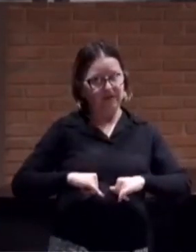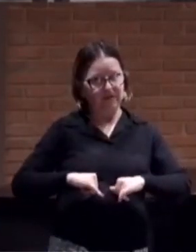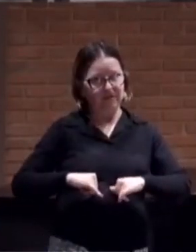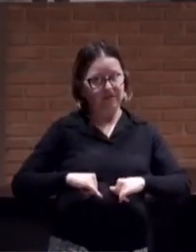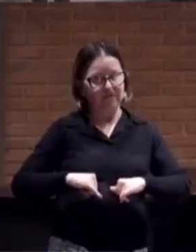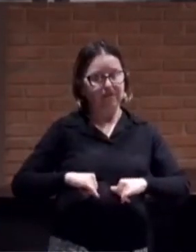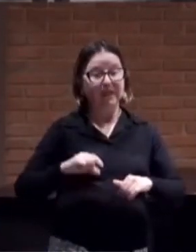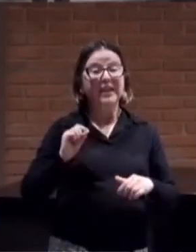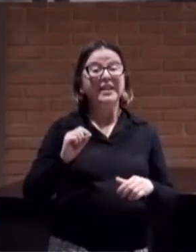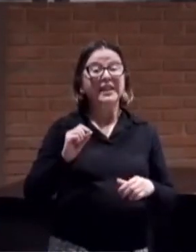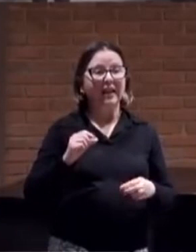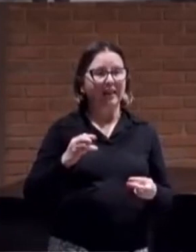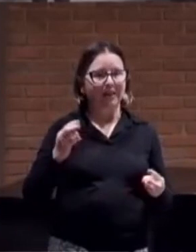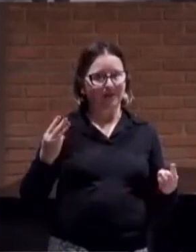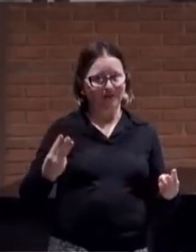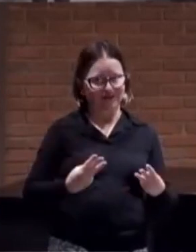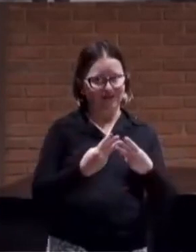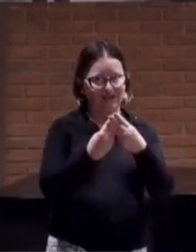judeus.